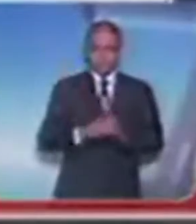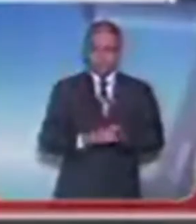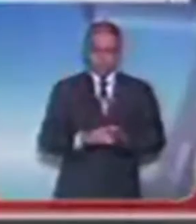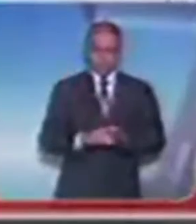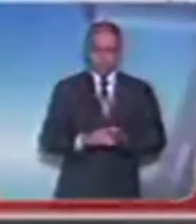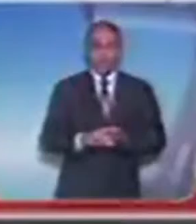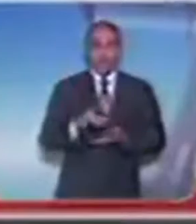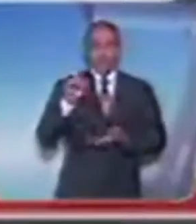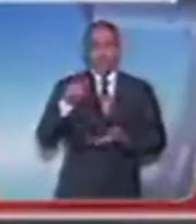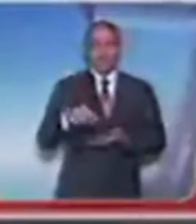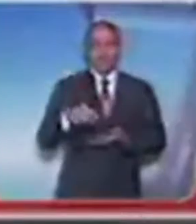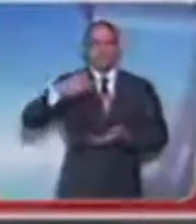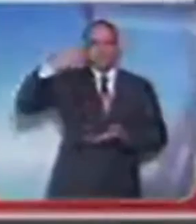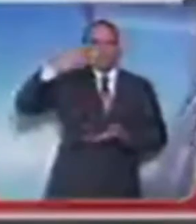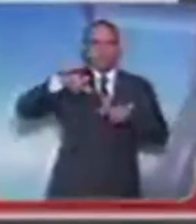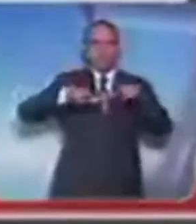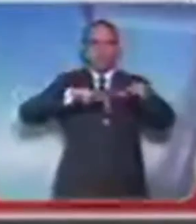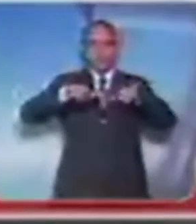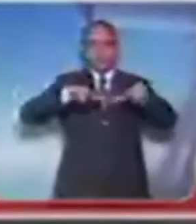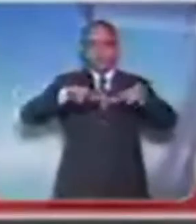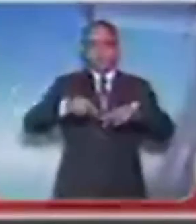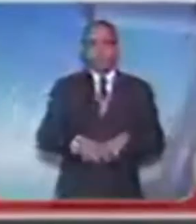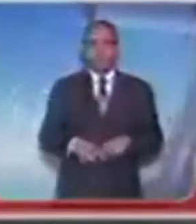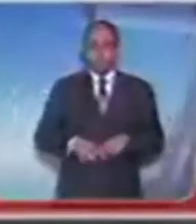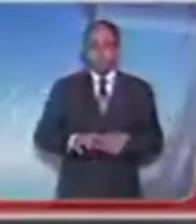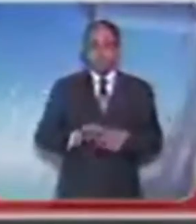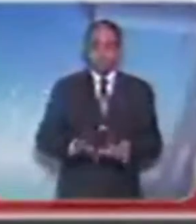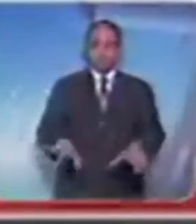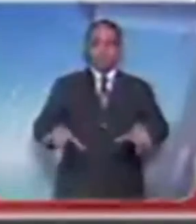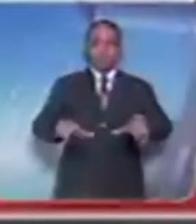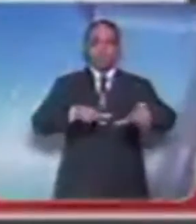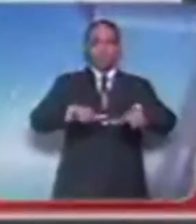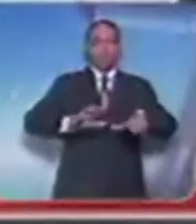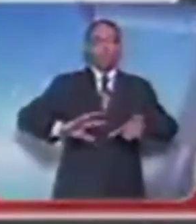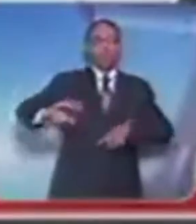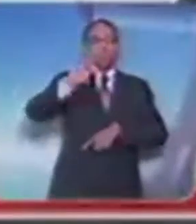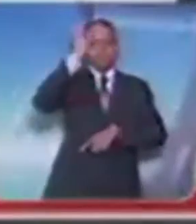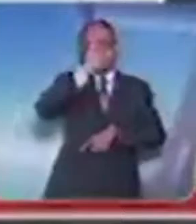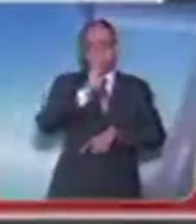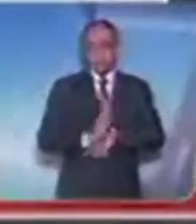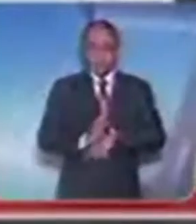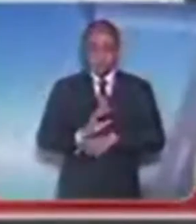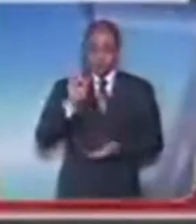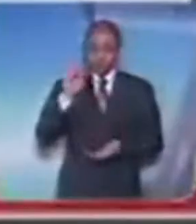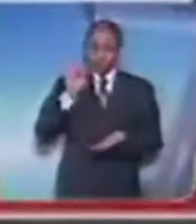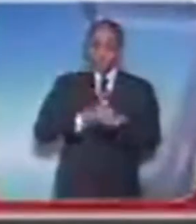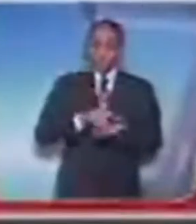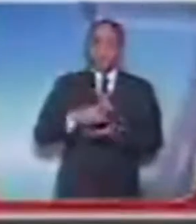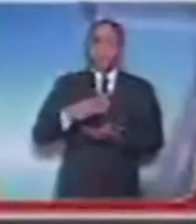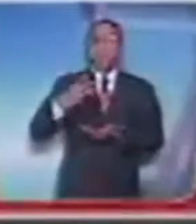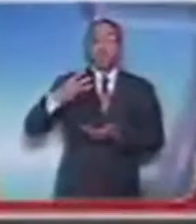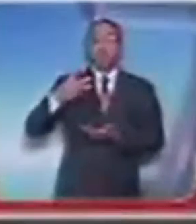trata da terceirização desenfreada do trabalho no Brasil. Que, na verdade, é mais uma etapa